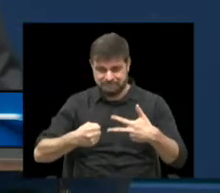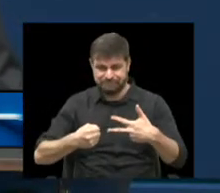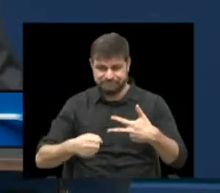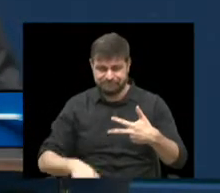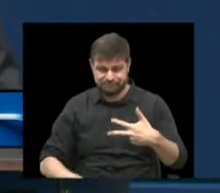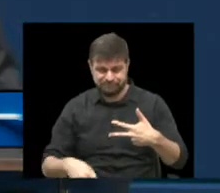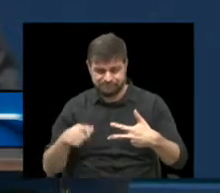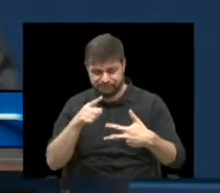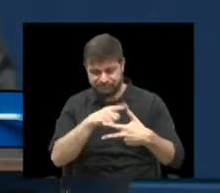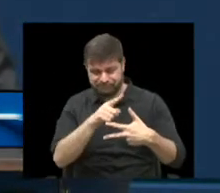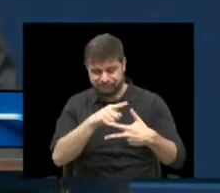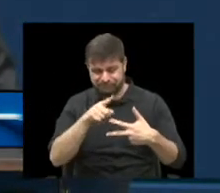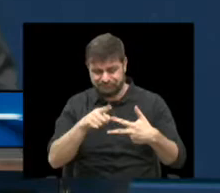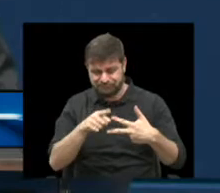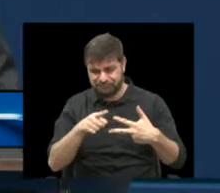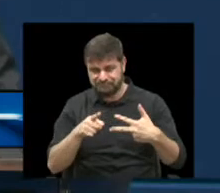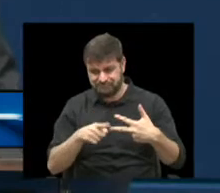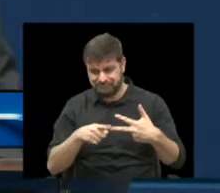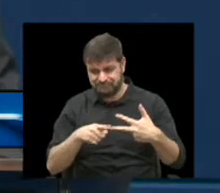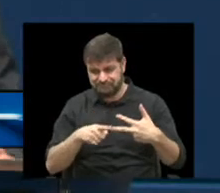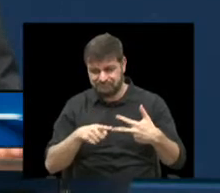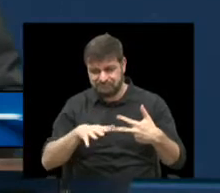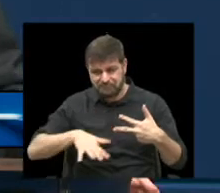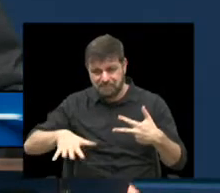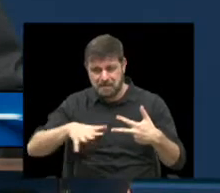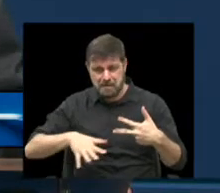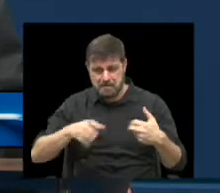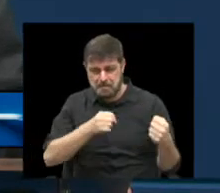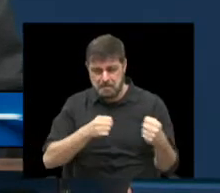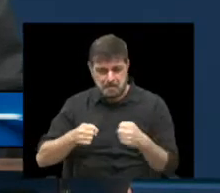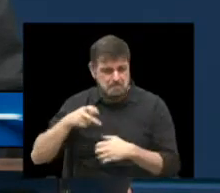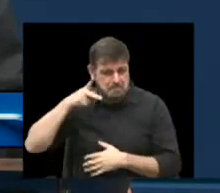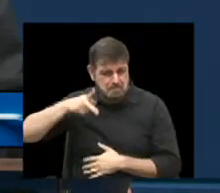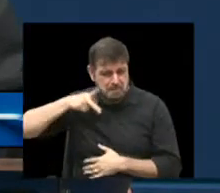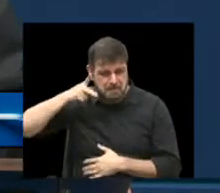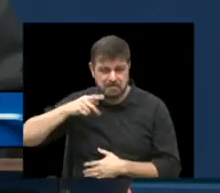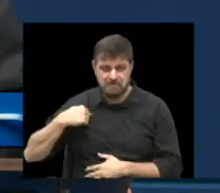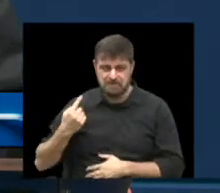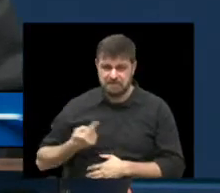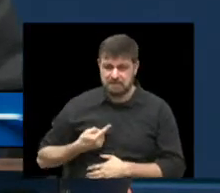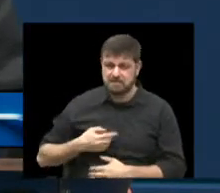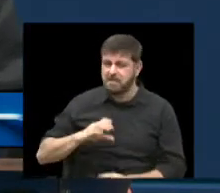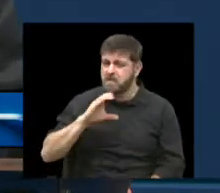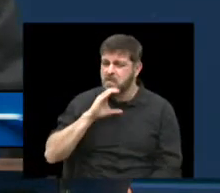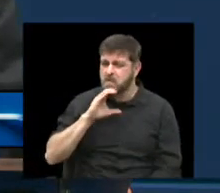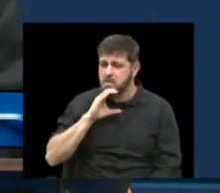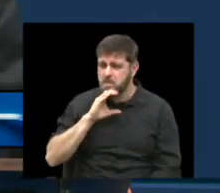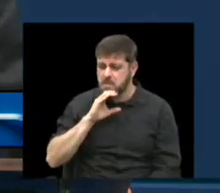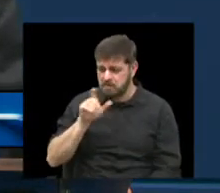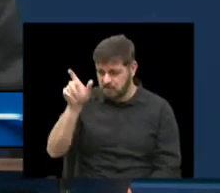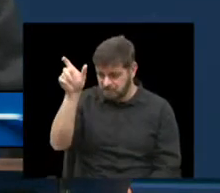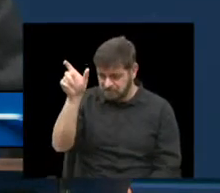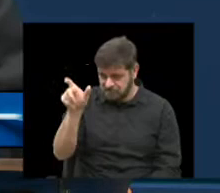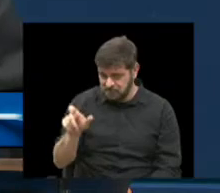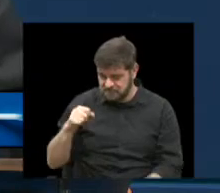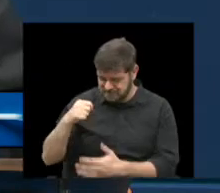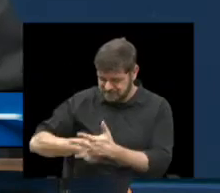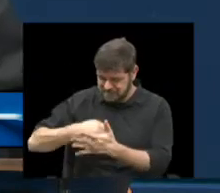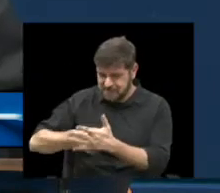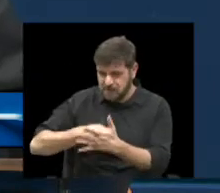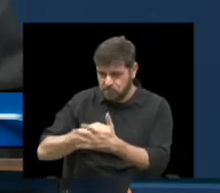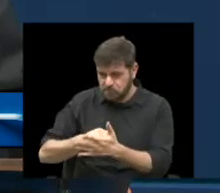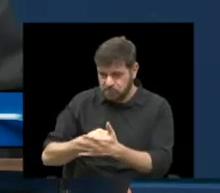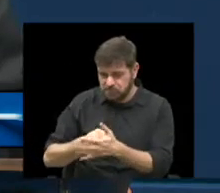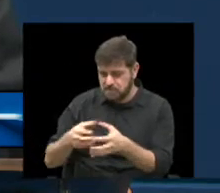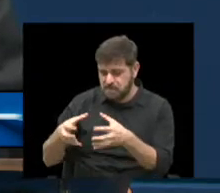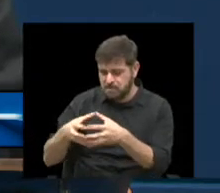Vereador Carlão, do PT, Vossa Excelência é um grande defensor da bandeira do seu